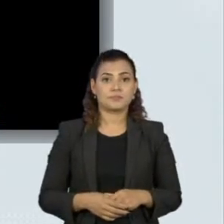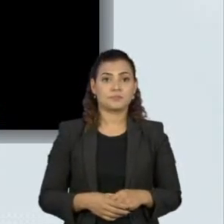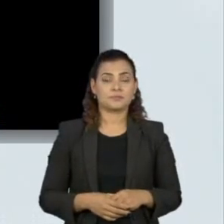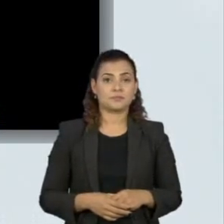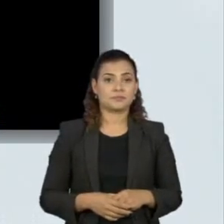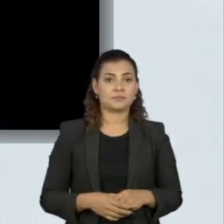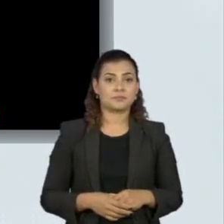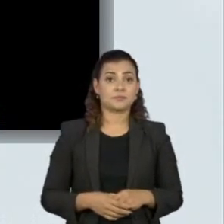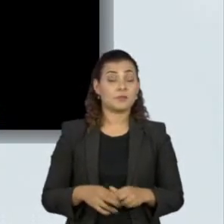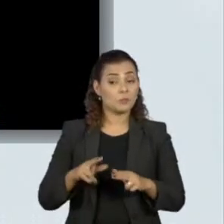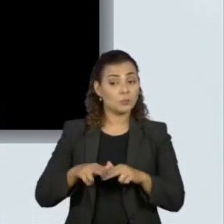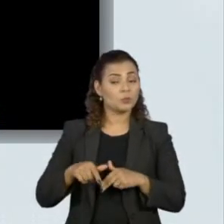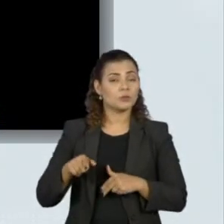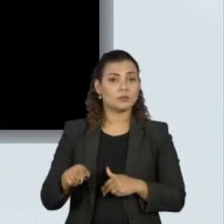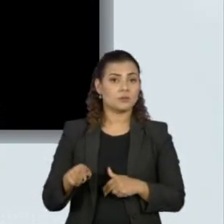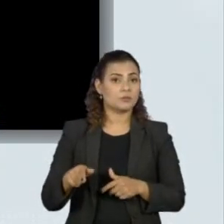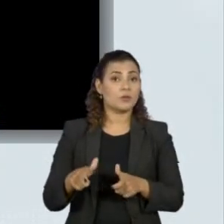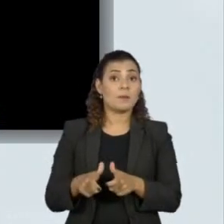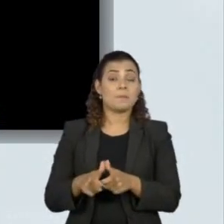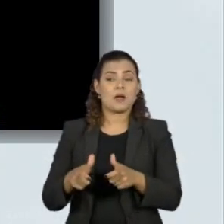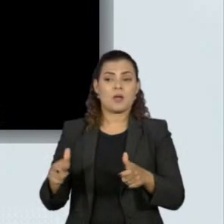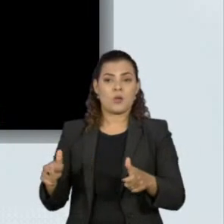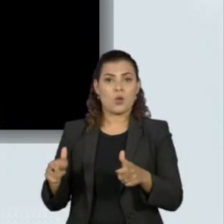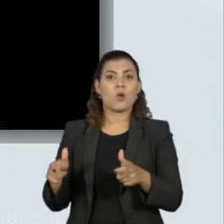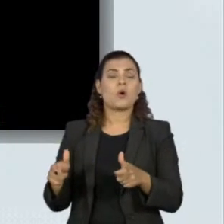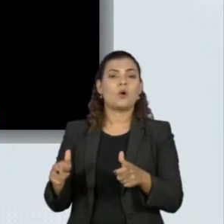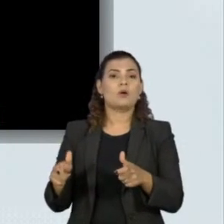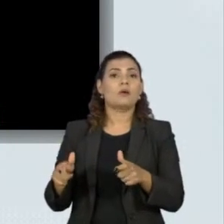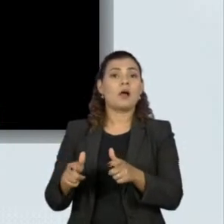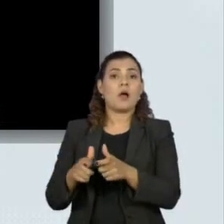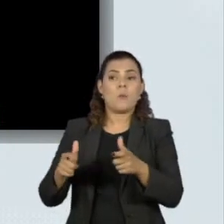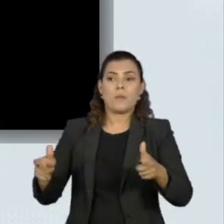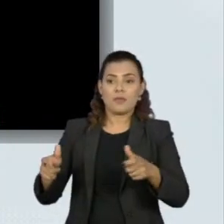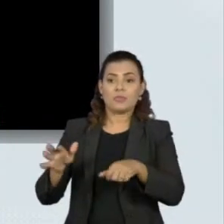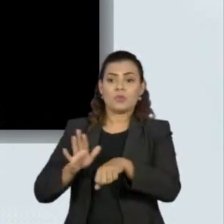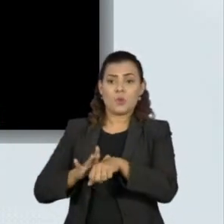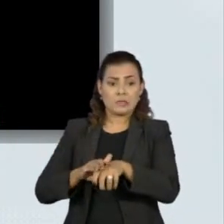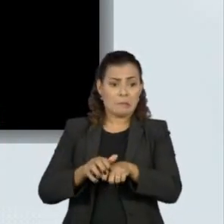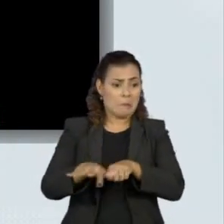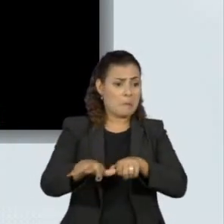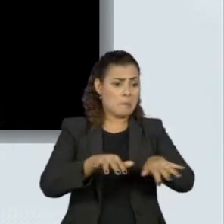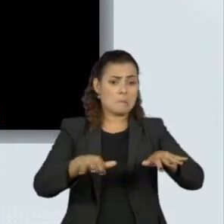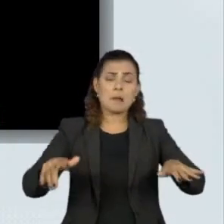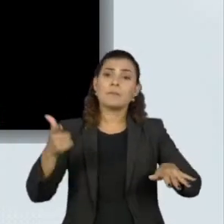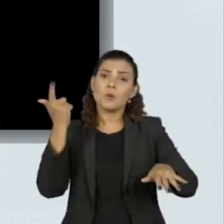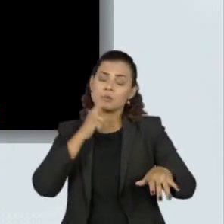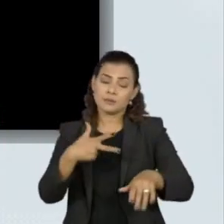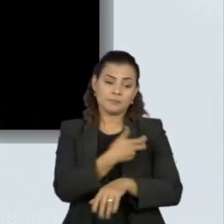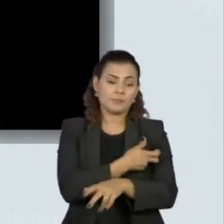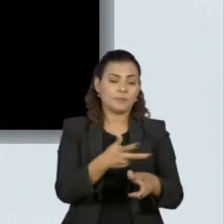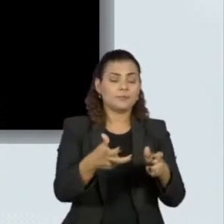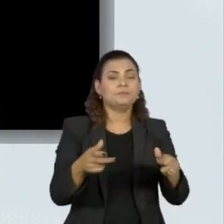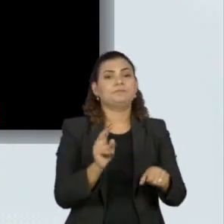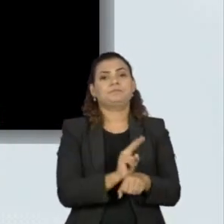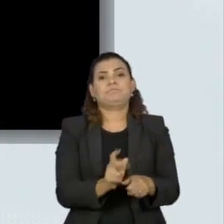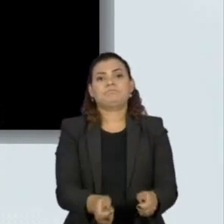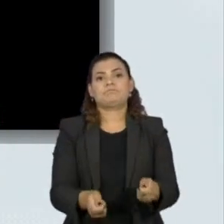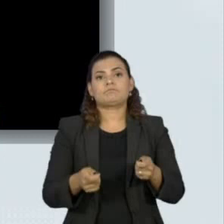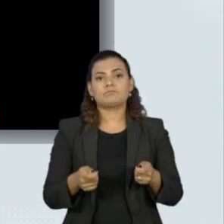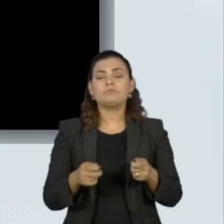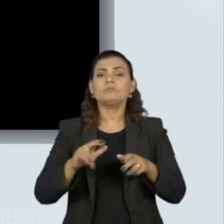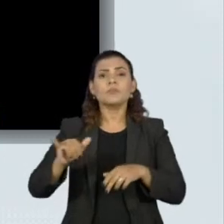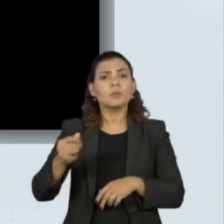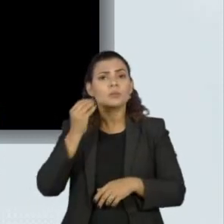E esse efeito é maior quanto mais aumenta a doença. E isso tem, até depois teremos oportunidade